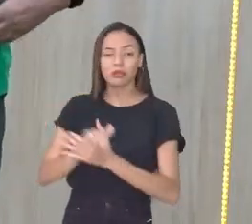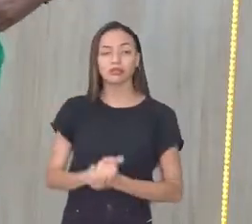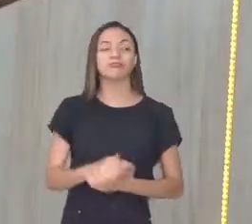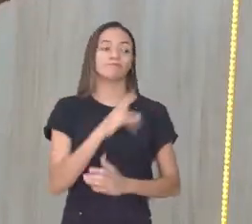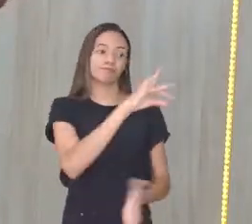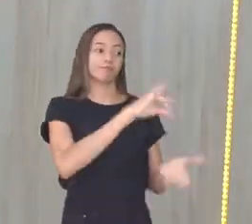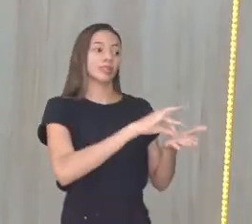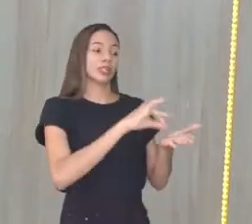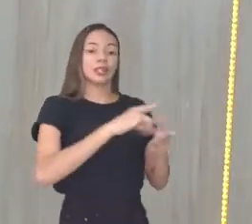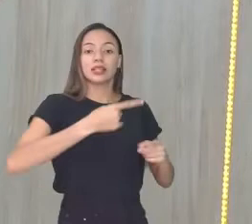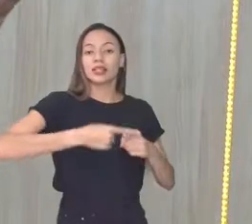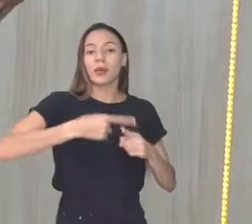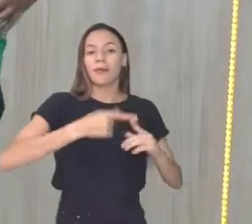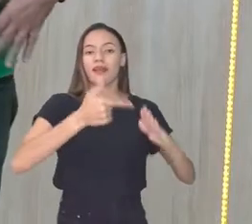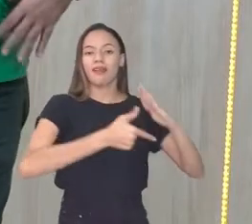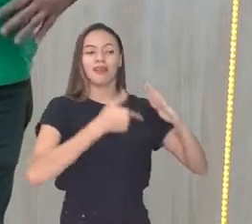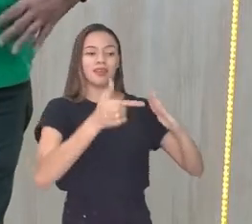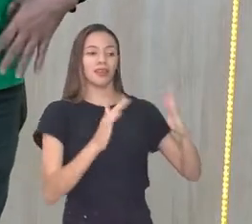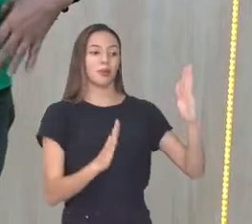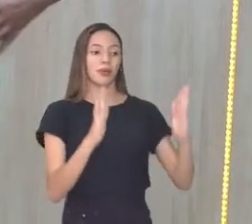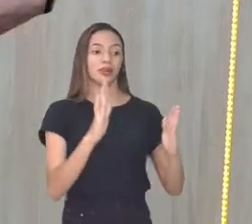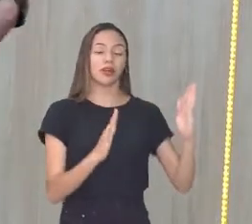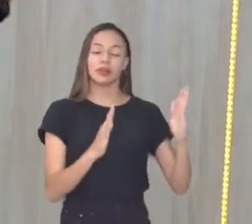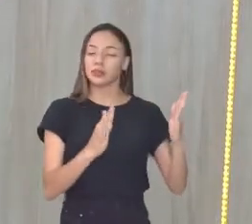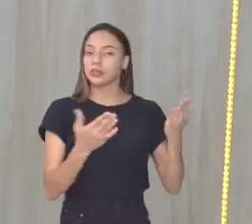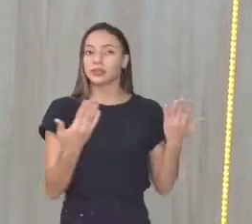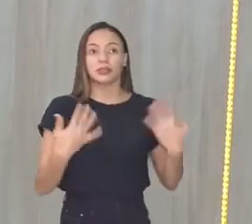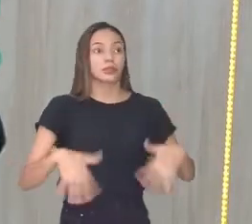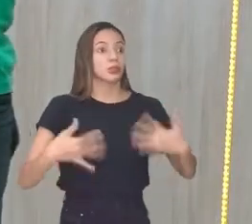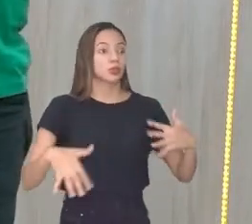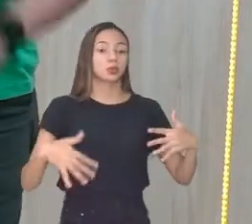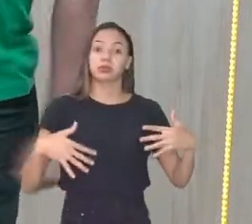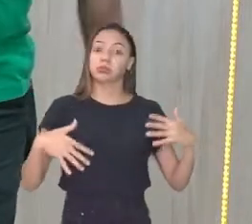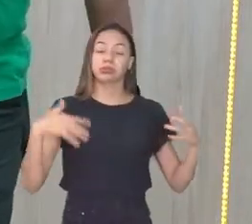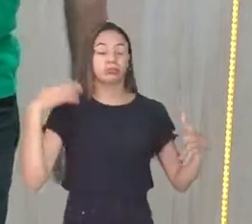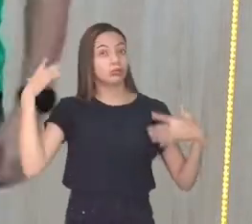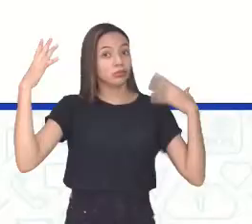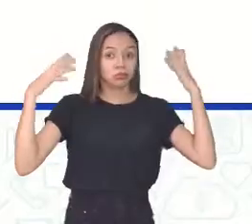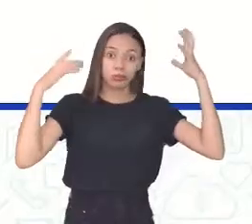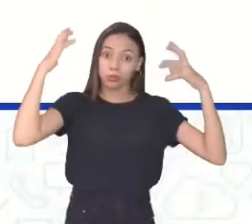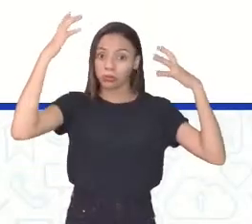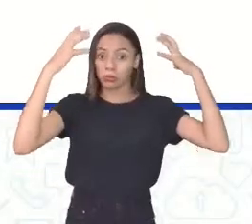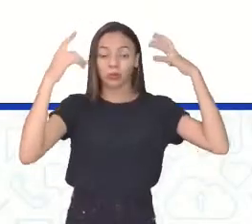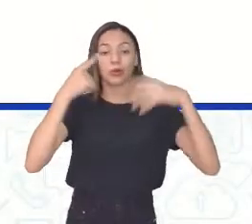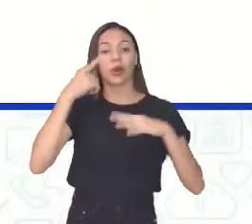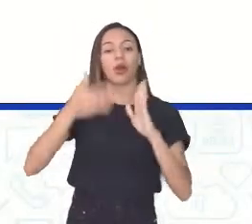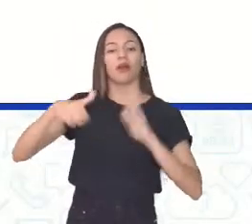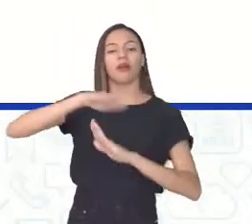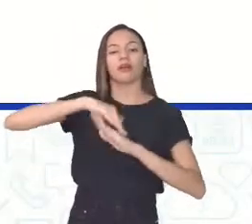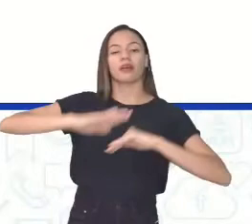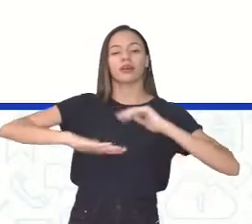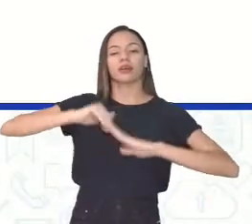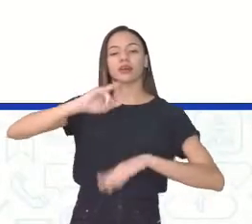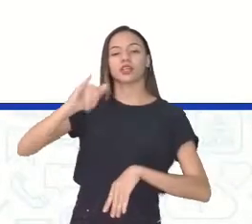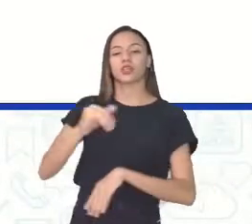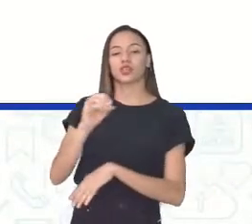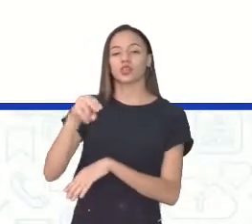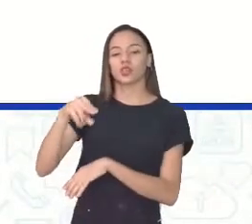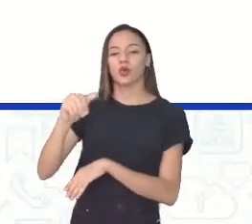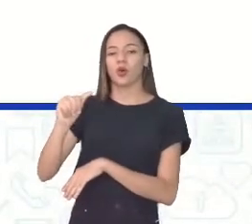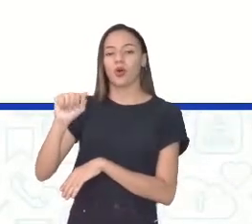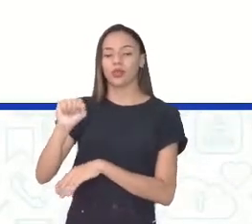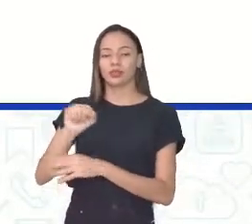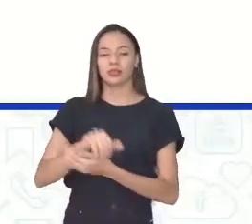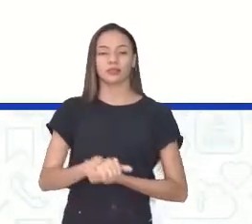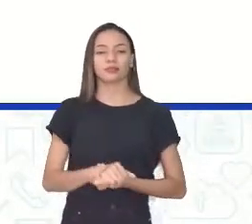quem não endoidou, não endoida mais não. Não. Então eu trago aí de novo aí, Jonas, aí, olha aí, como